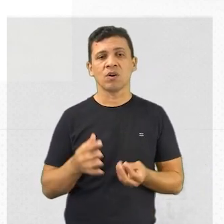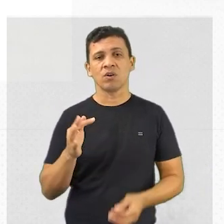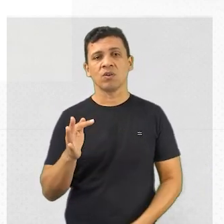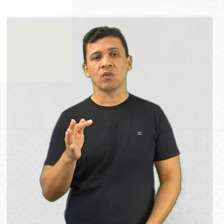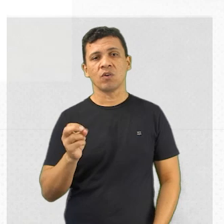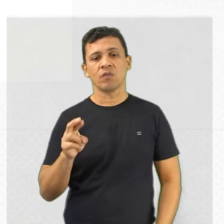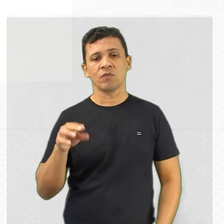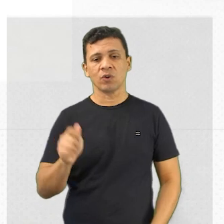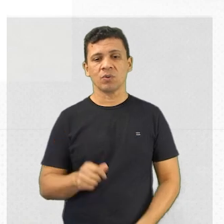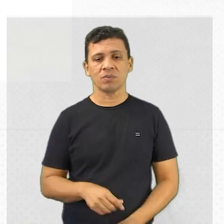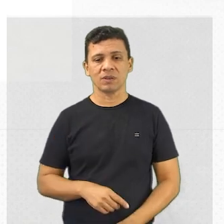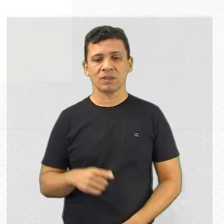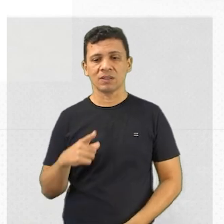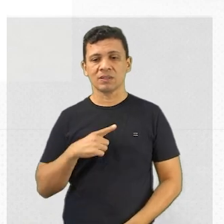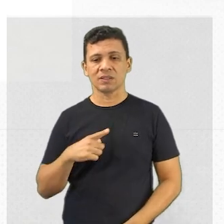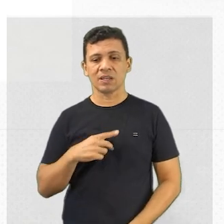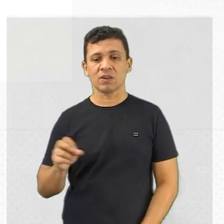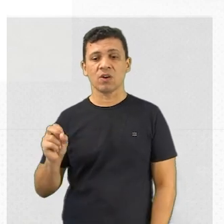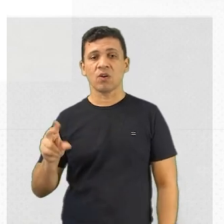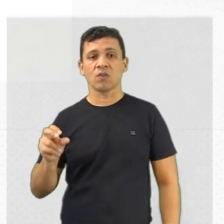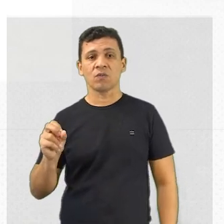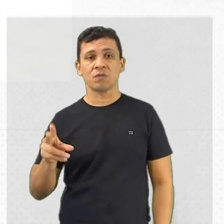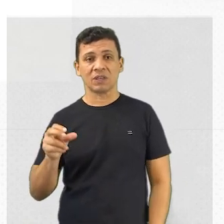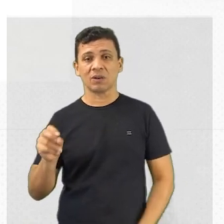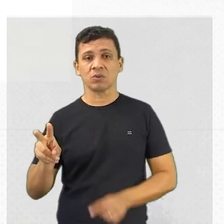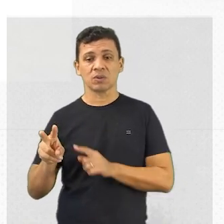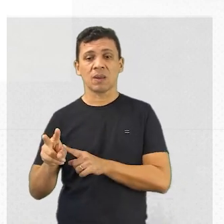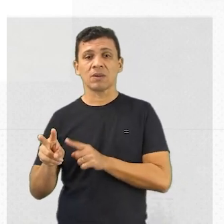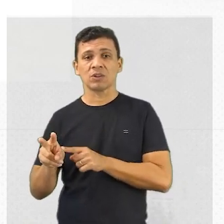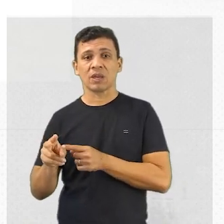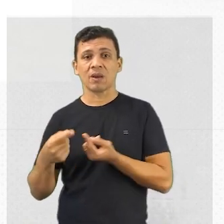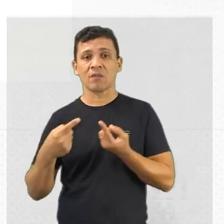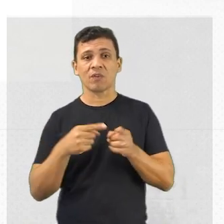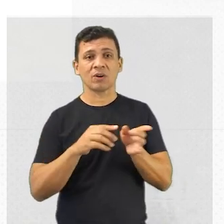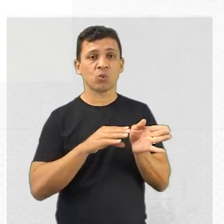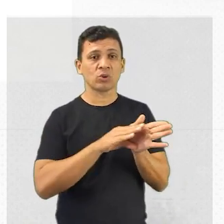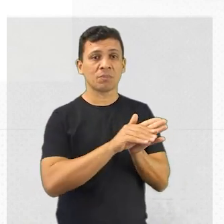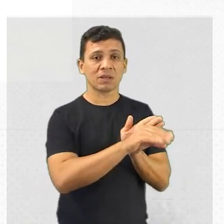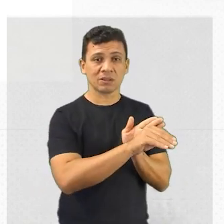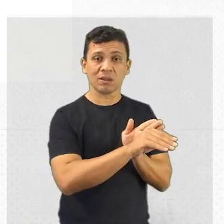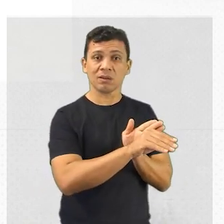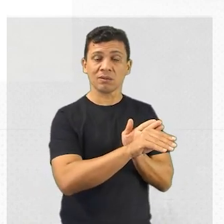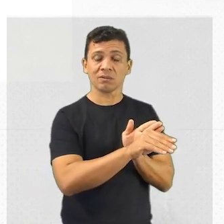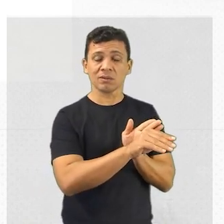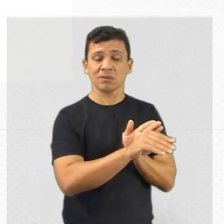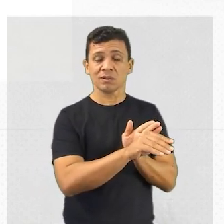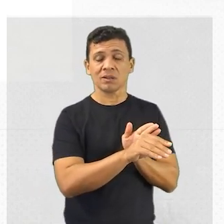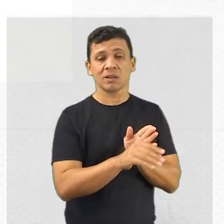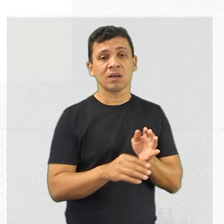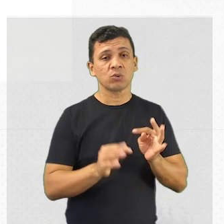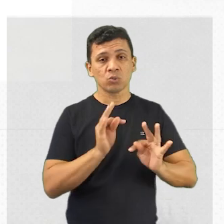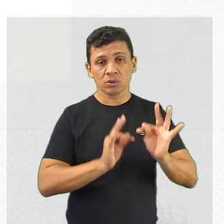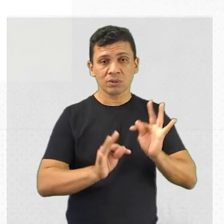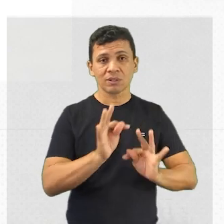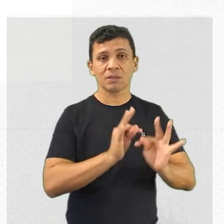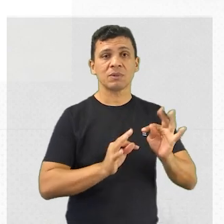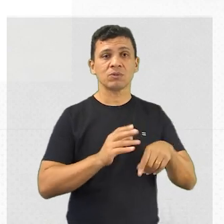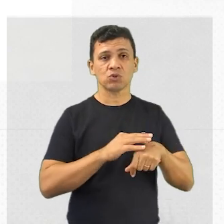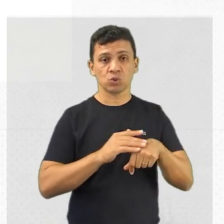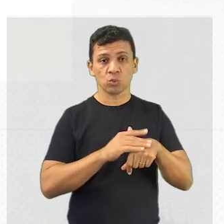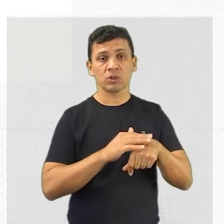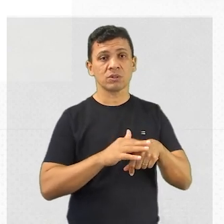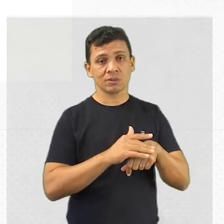ó, o bacteriófago, que é um vírus, vamos dizer assim, positivo, que, né, ajuda, né? Até pode ajudar no tratamento de